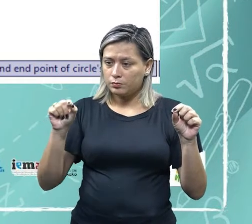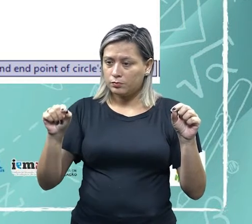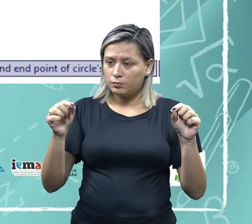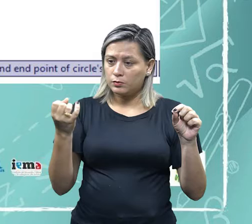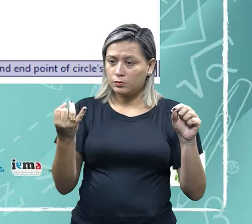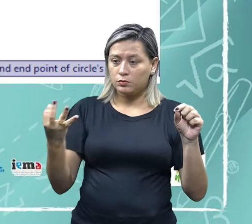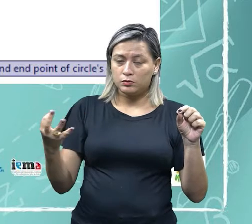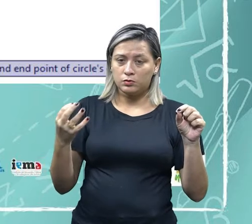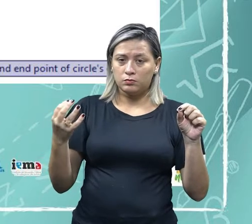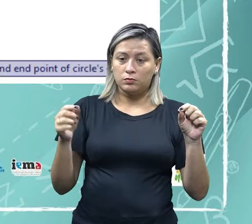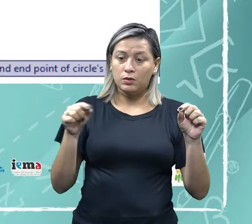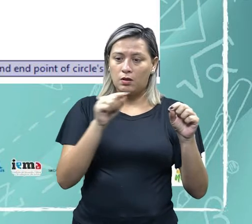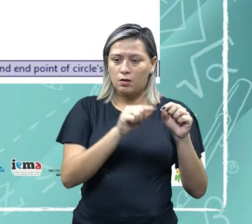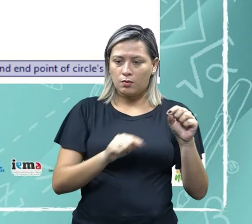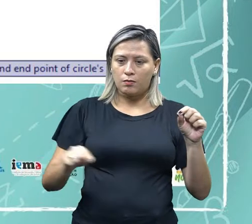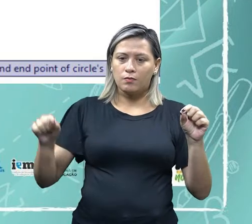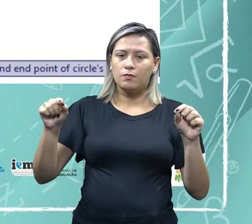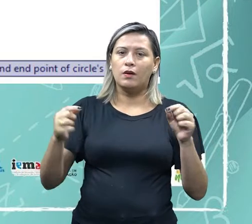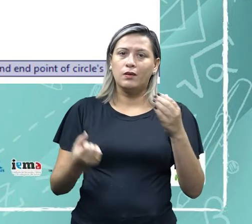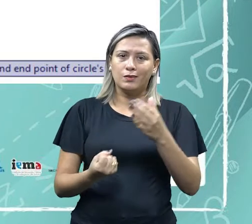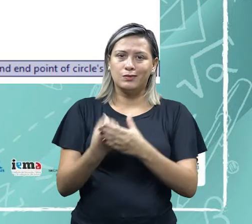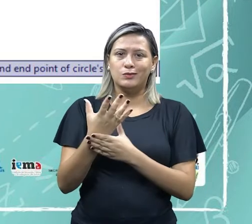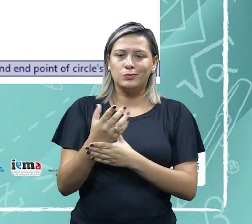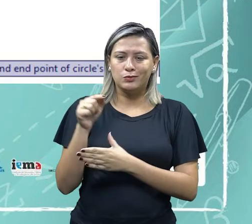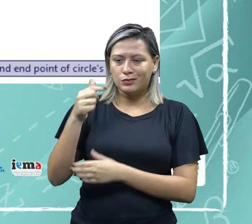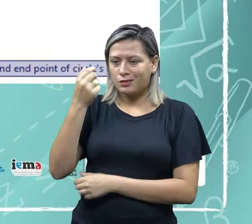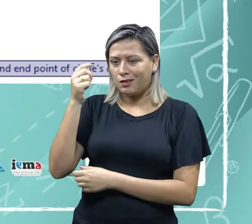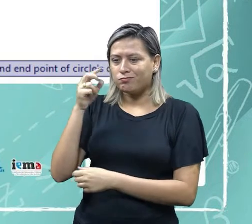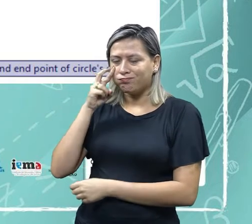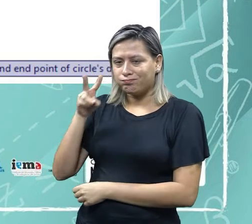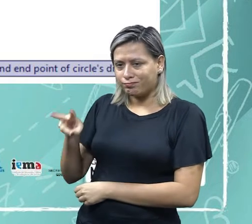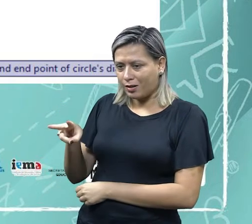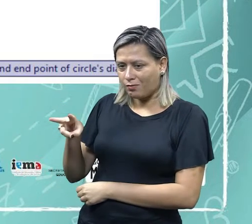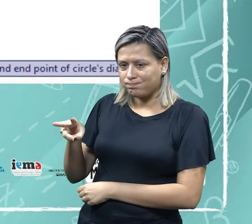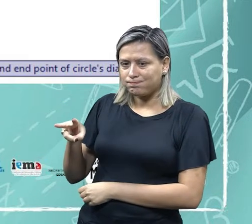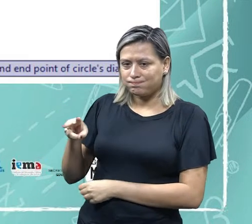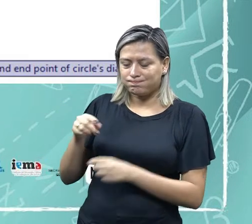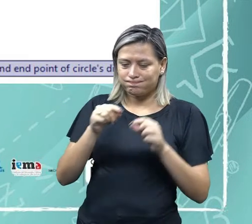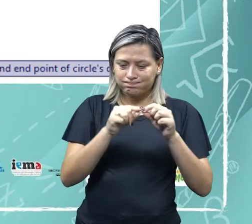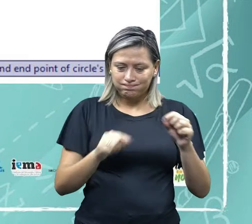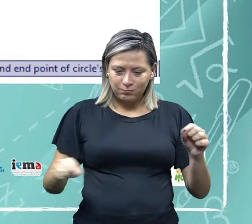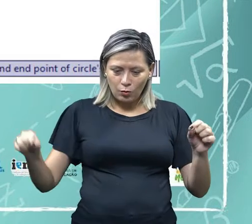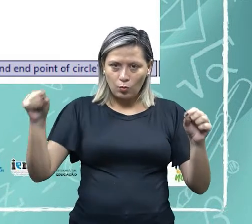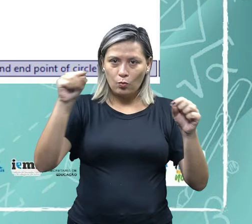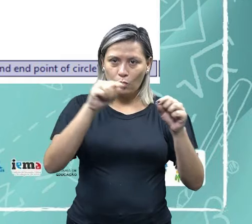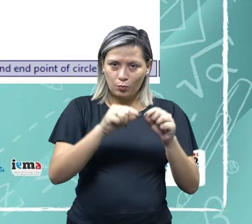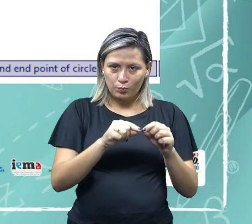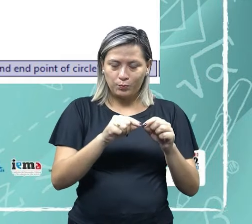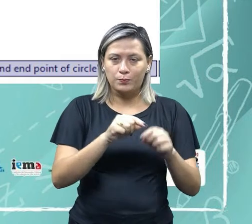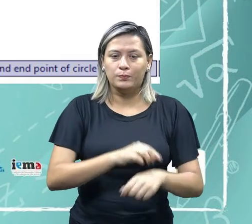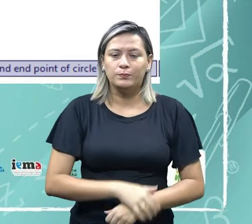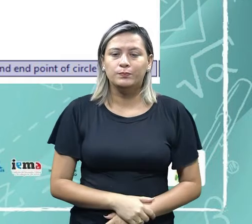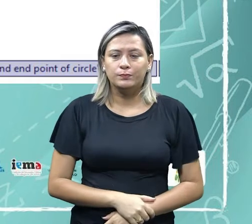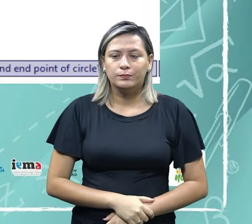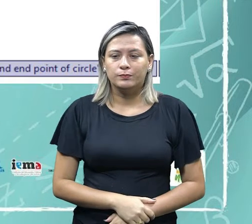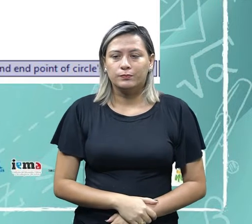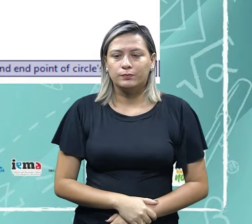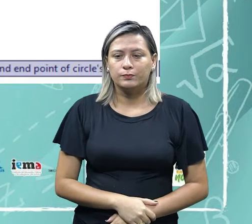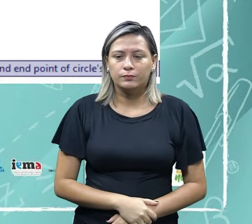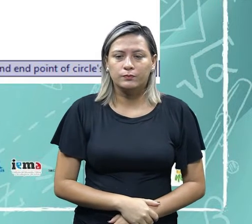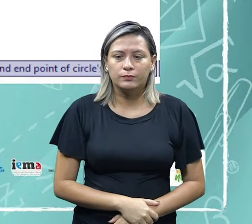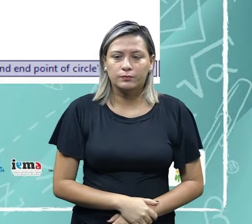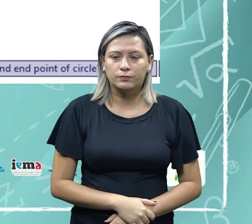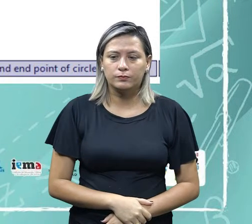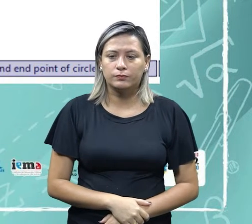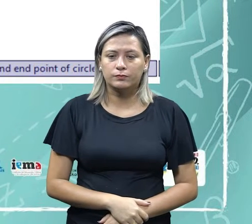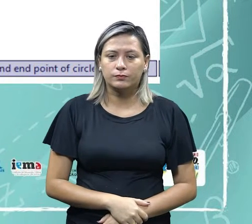segundo ponto, e aí ele vai ser formado como esse desenho embaixo aí, ó, tá? Esse desenho que aparece embaixo